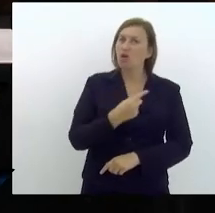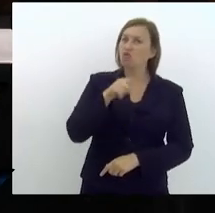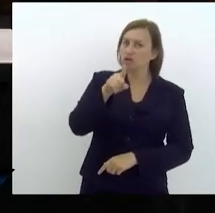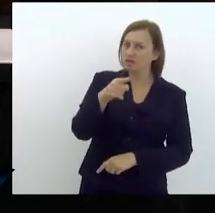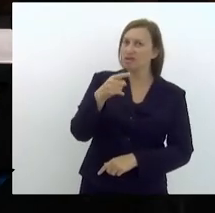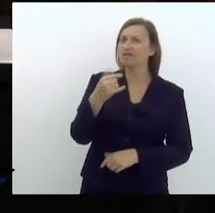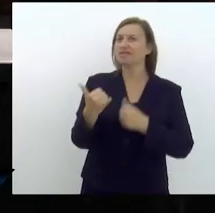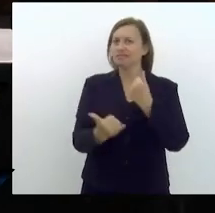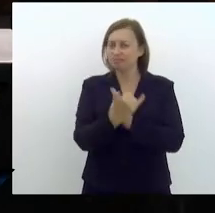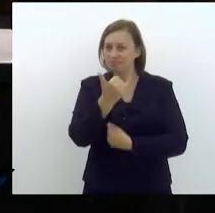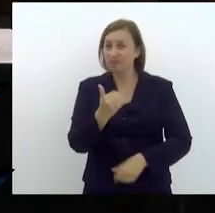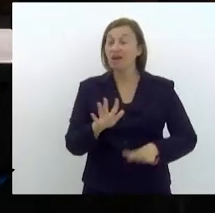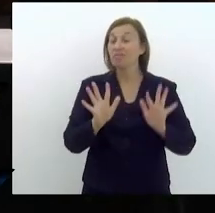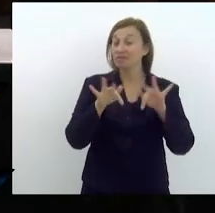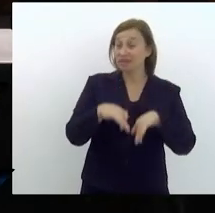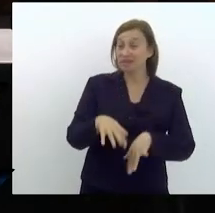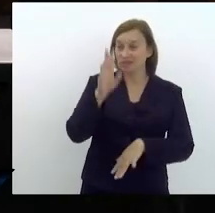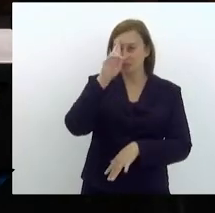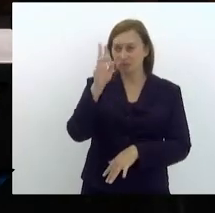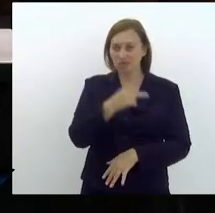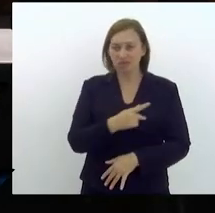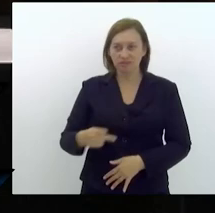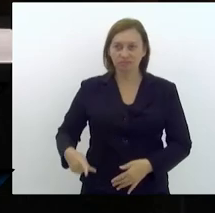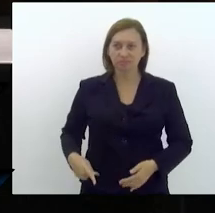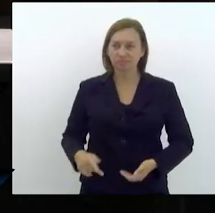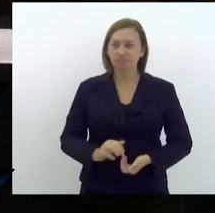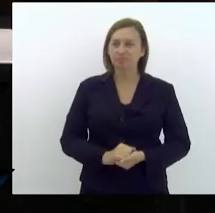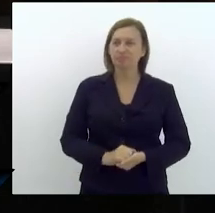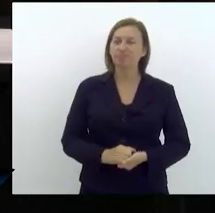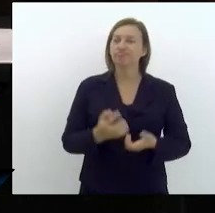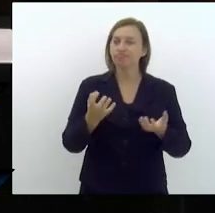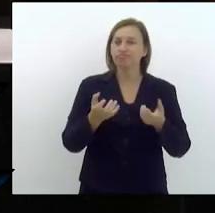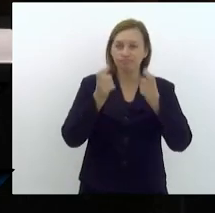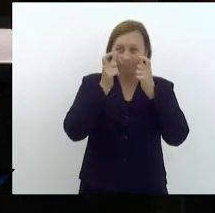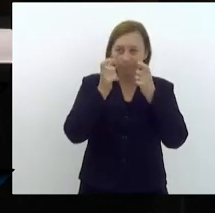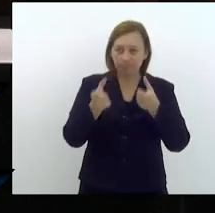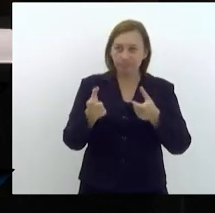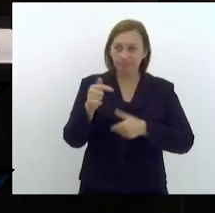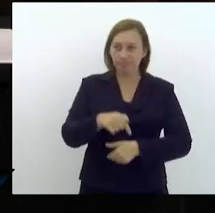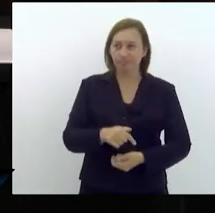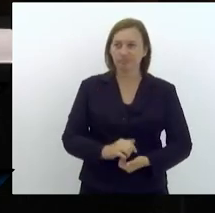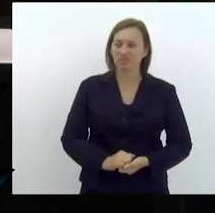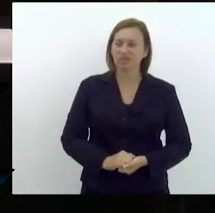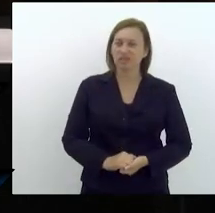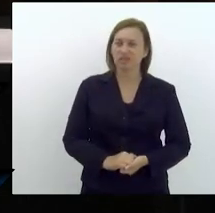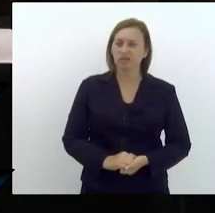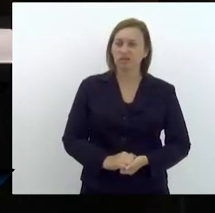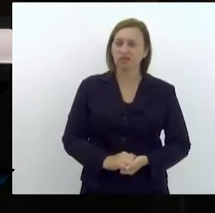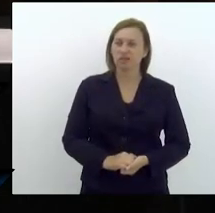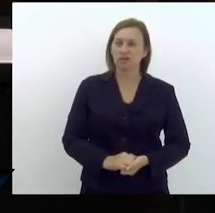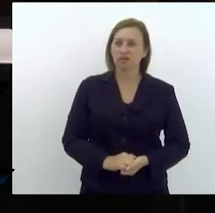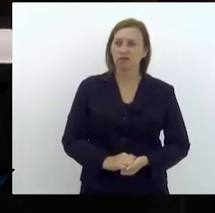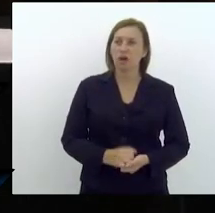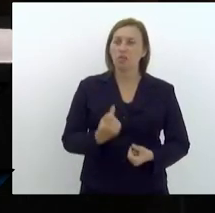sendo enganado e para finalizar a presidente eu quero chamar atenção aqui porque